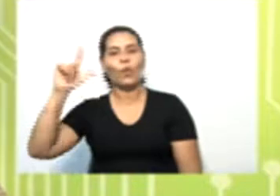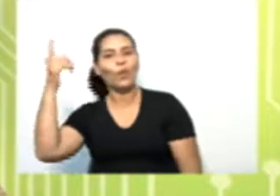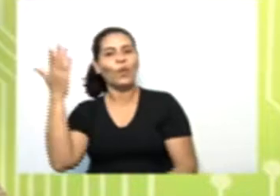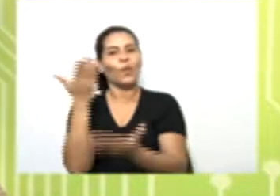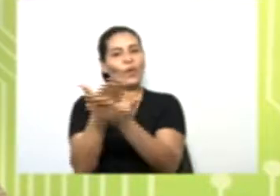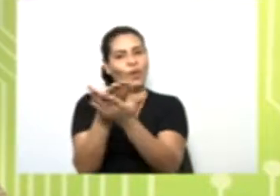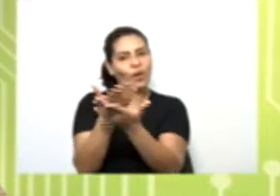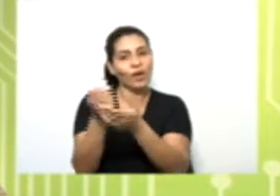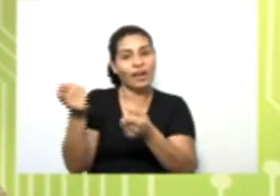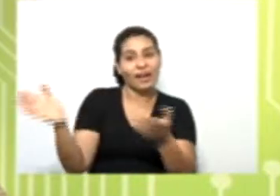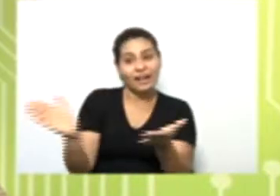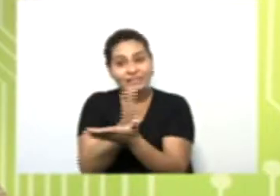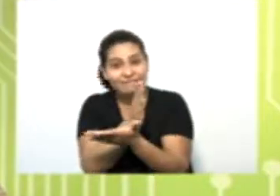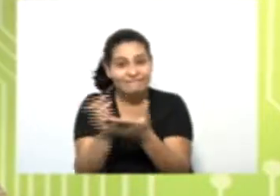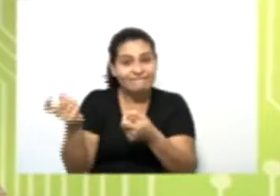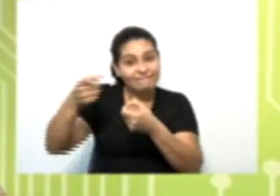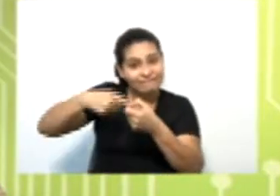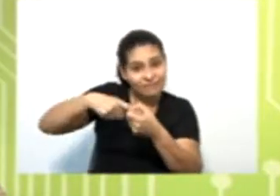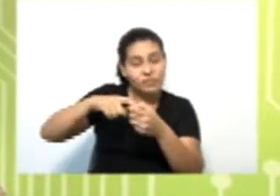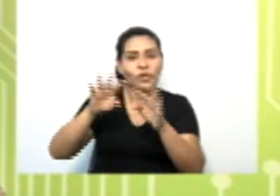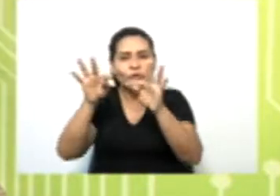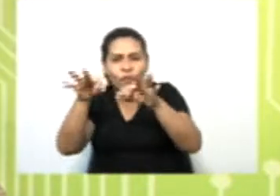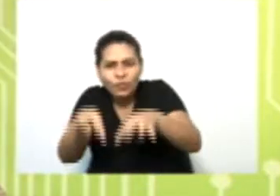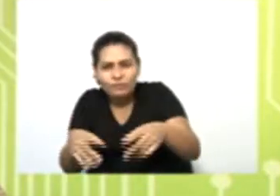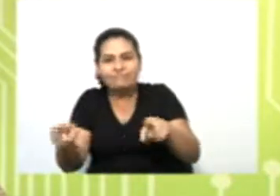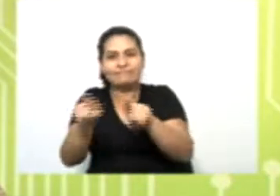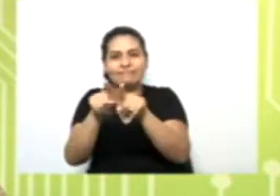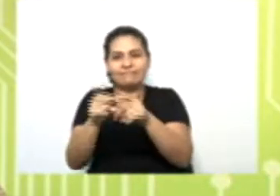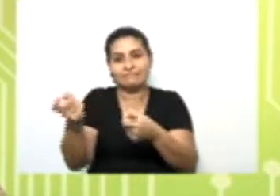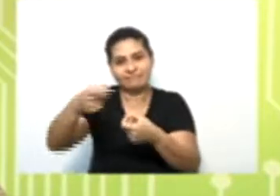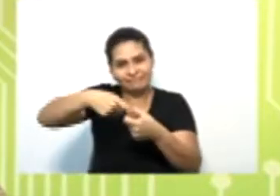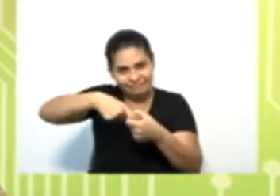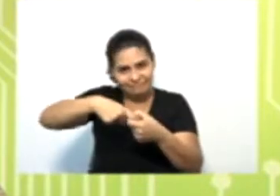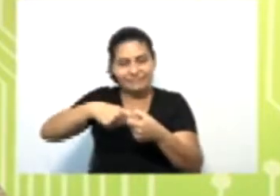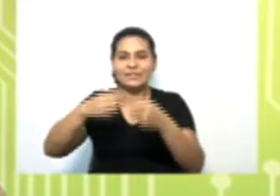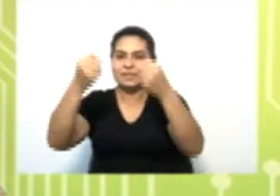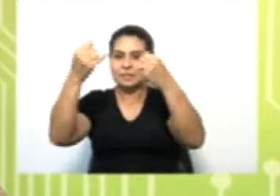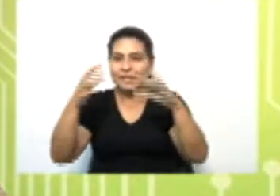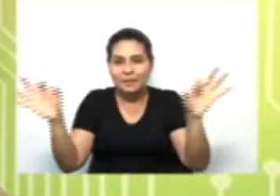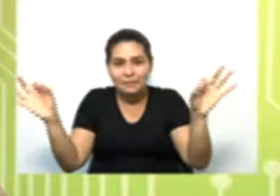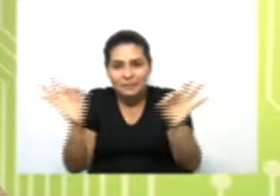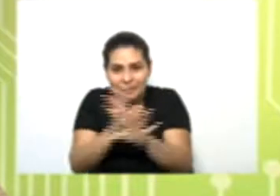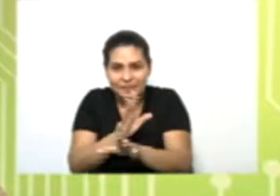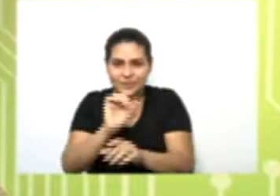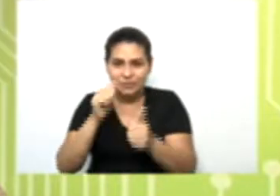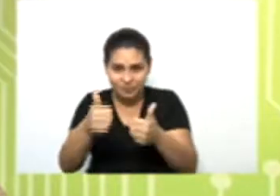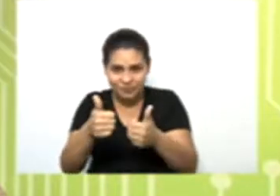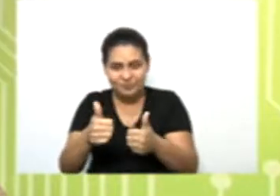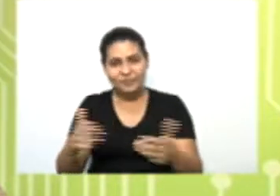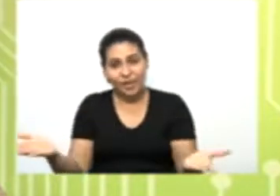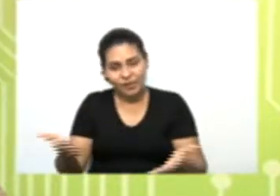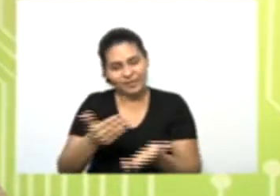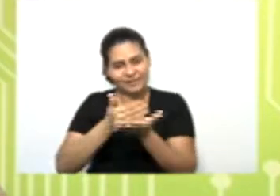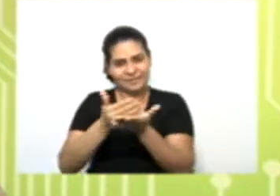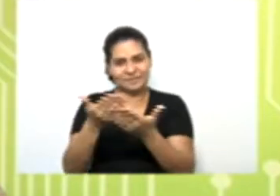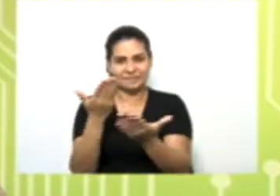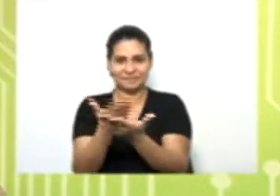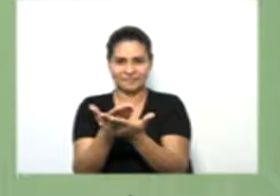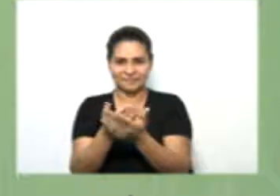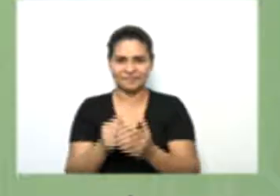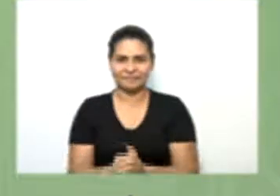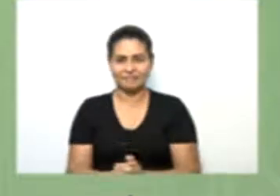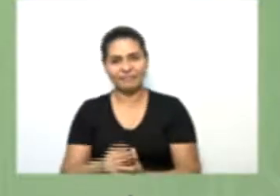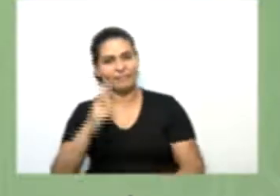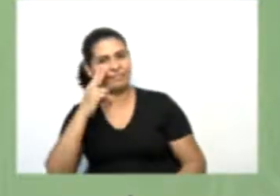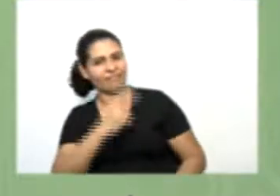aulas, mas volta e meia eles vão estar aqui com a gente. No finalzinho da aula também eles vão voltar para fazer o fechamento, tá certo? Então vamos na nossa aula. Acompanha comigo